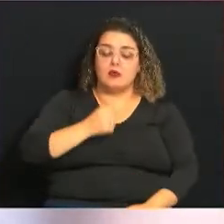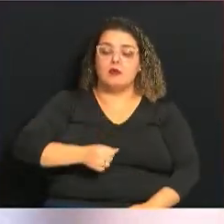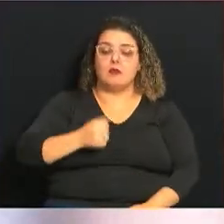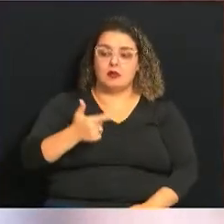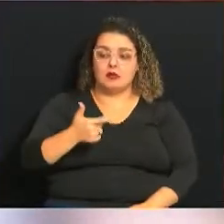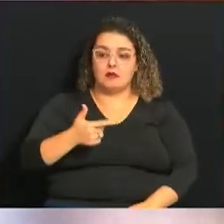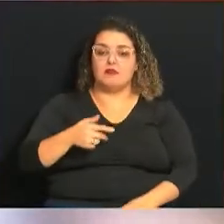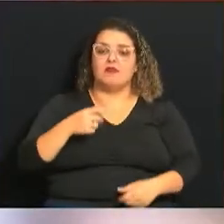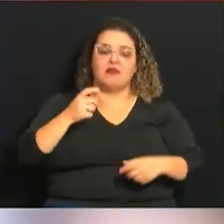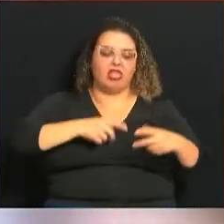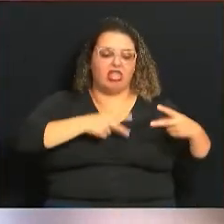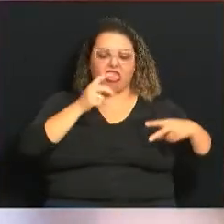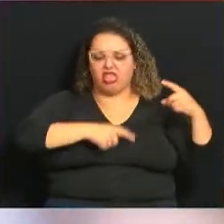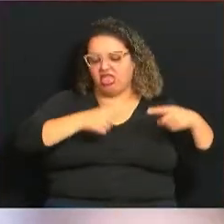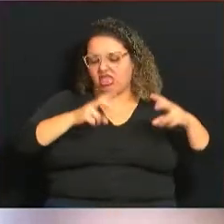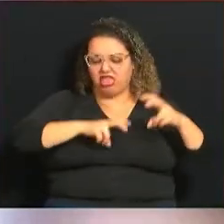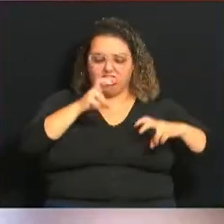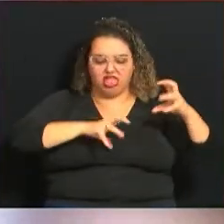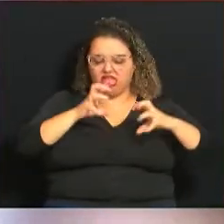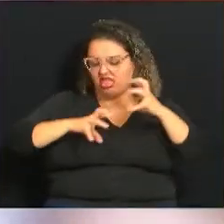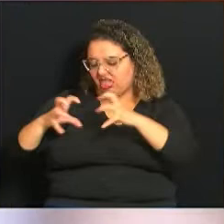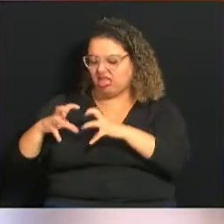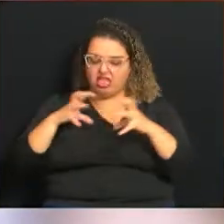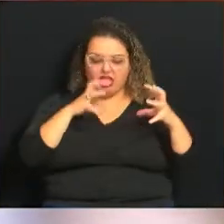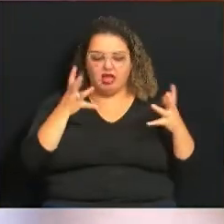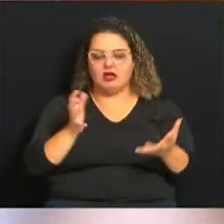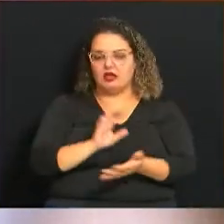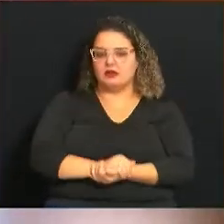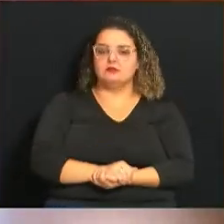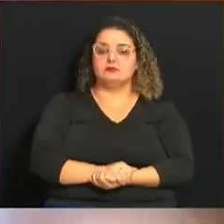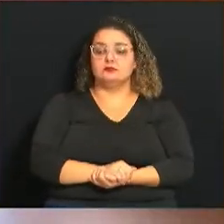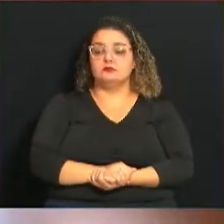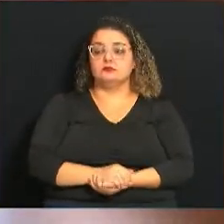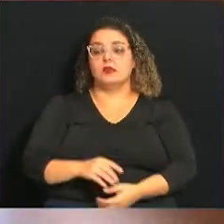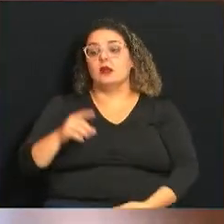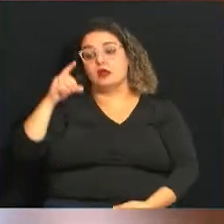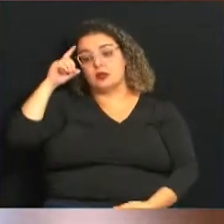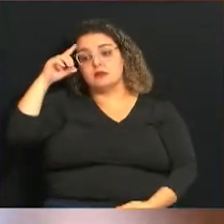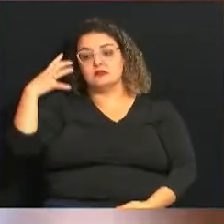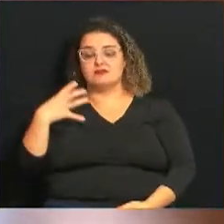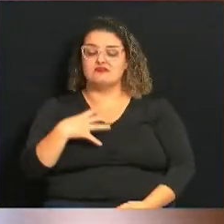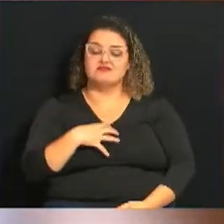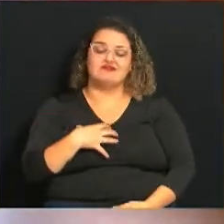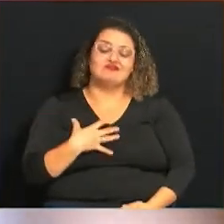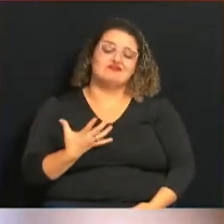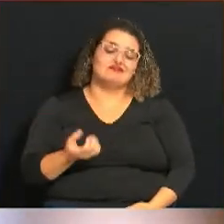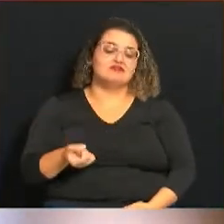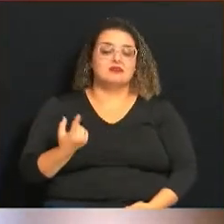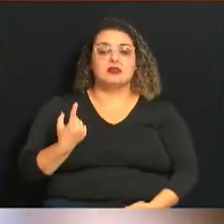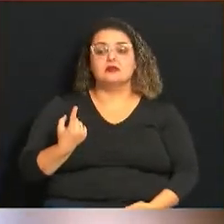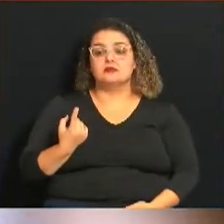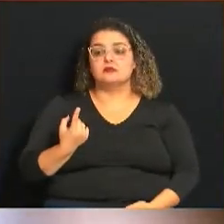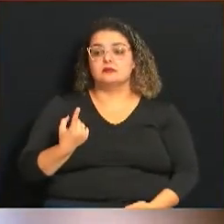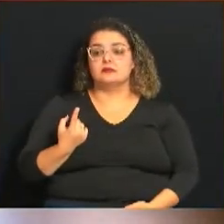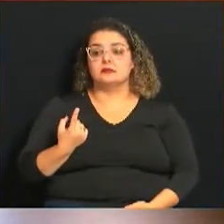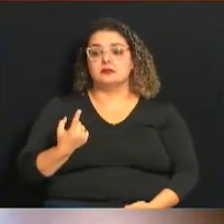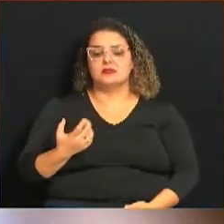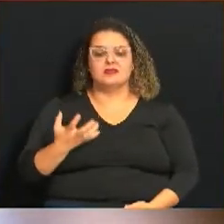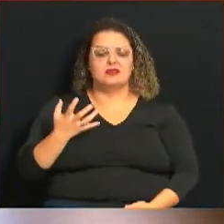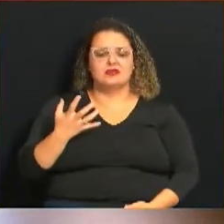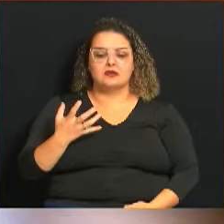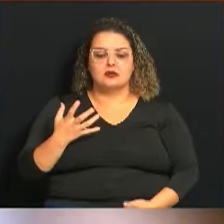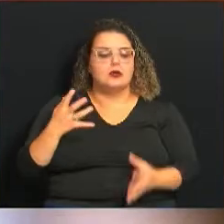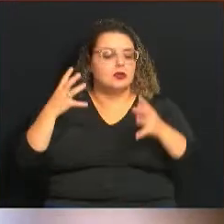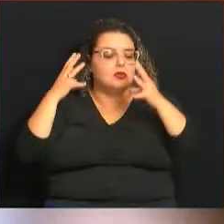E aí, um dia, eu me sentia muito mal e queria que eu sumisse, assim.